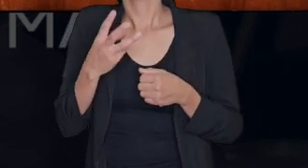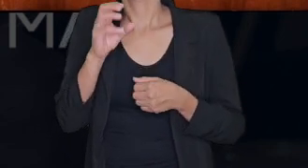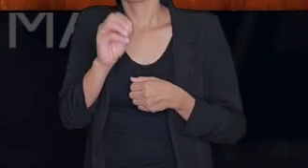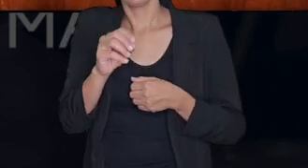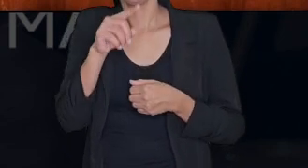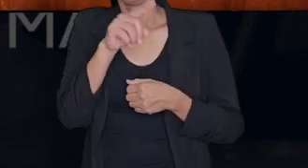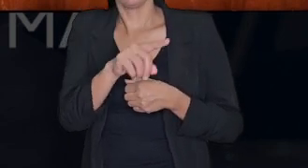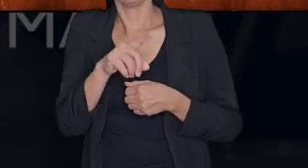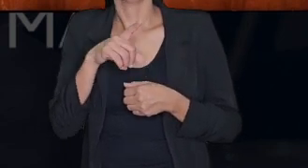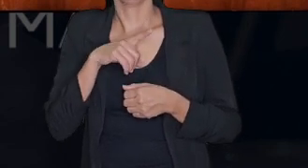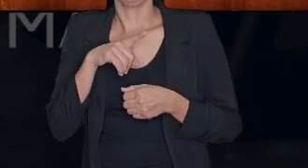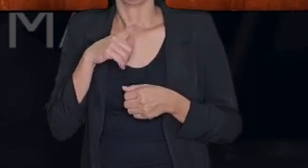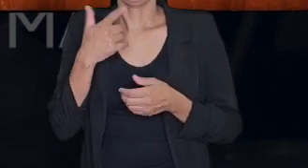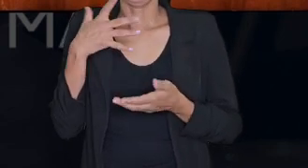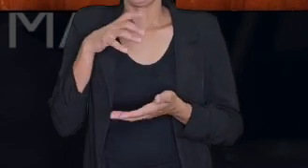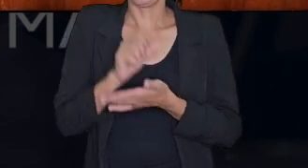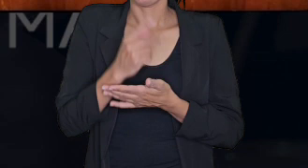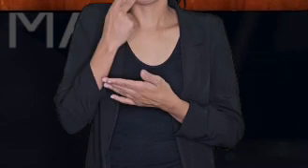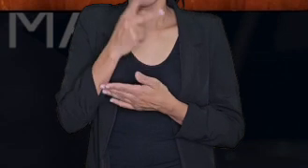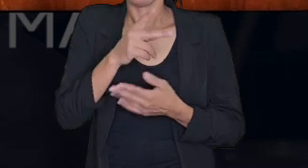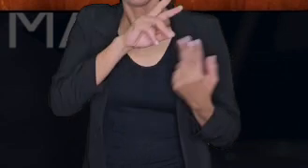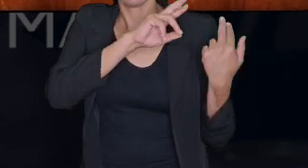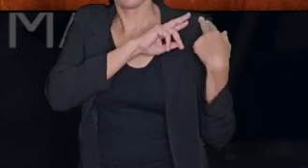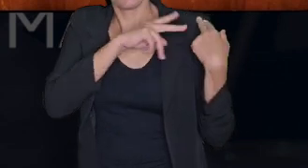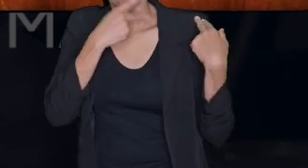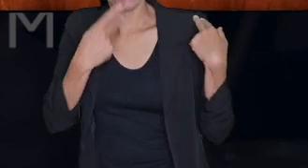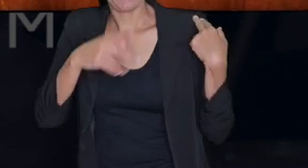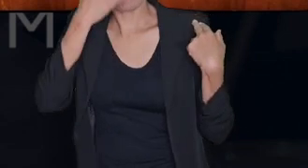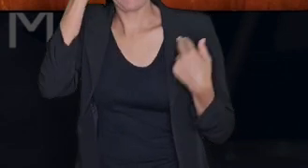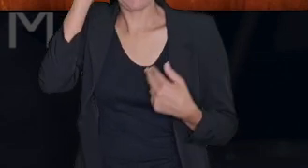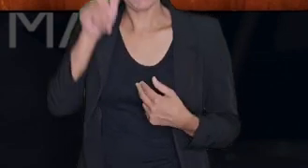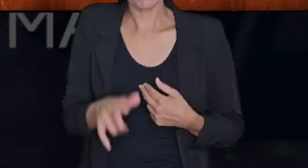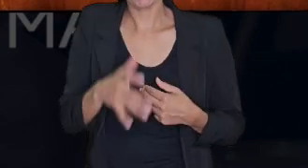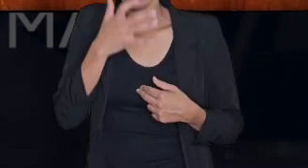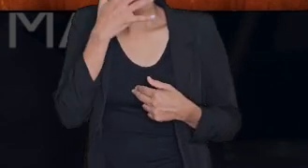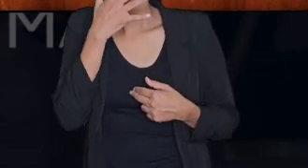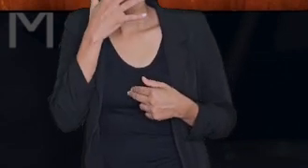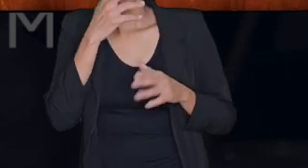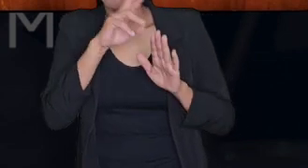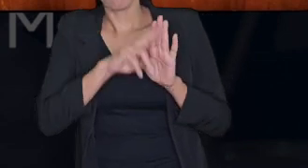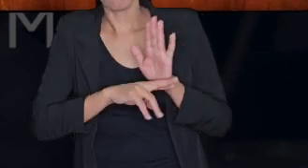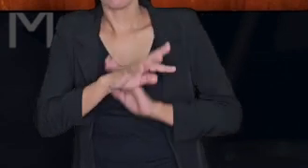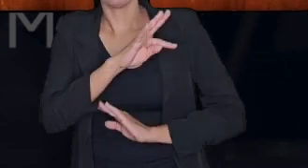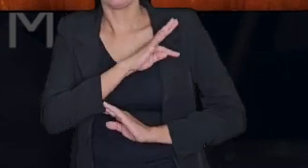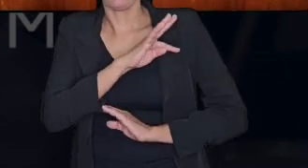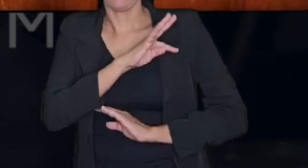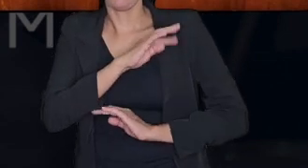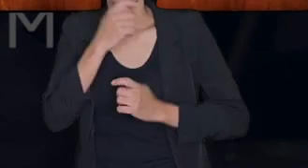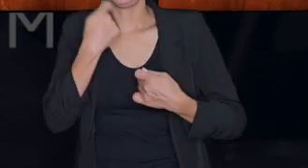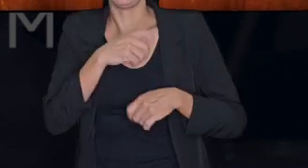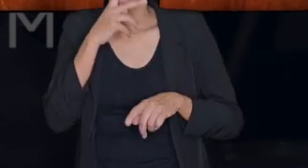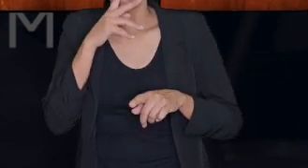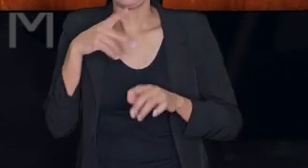regra normativa. E o artigo 30 do Estatuto de Notários e Registradores diz que é dever do notário e do registrador observar as